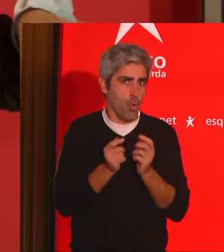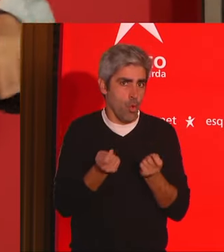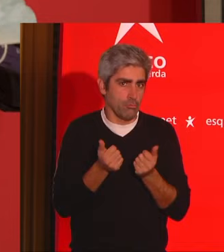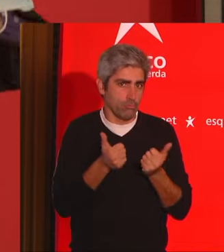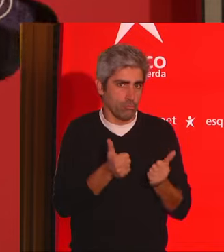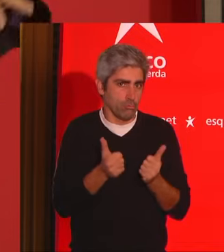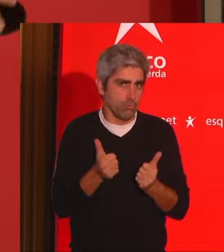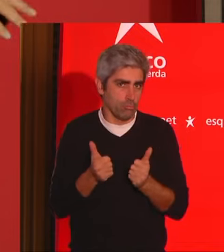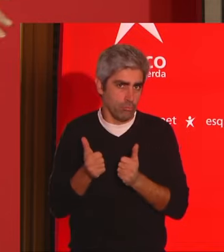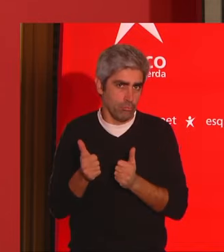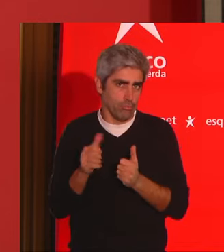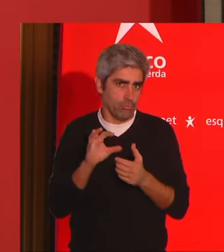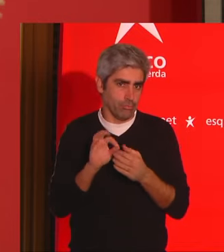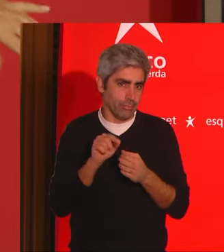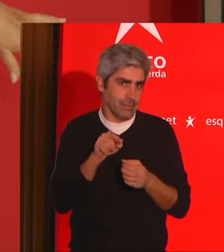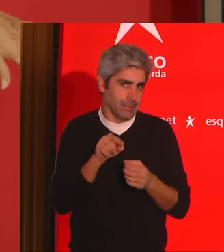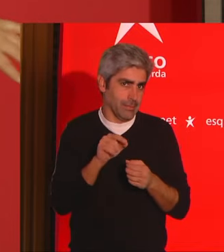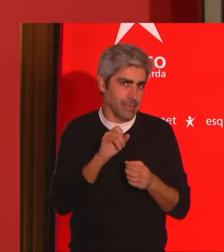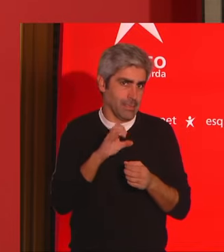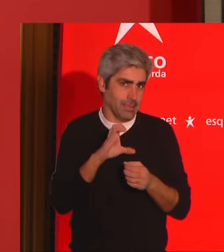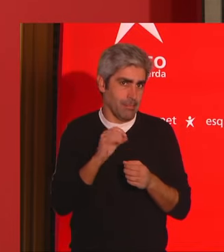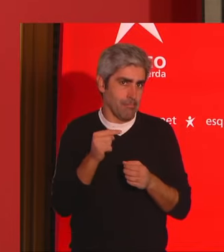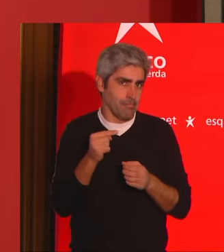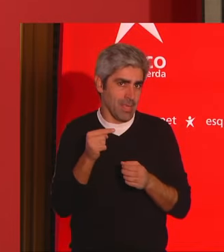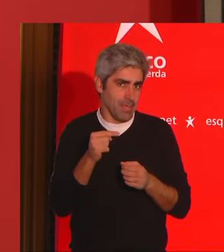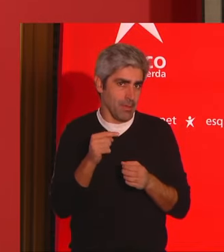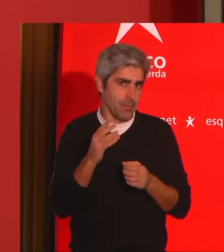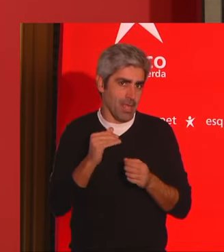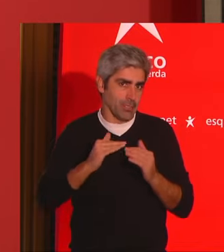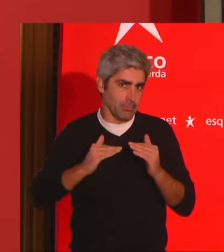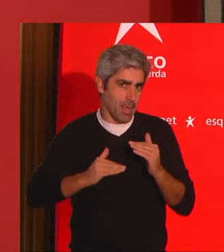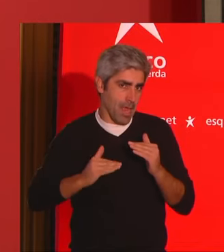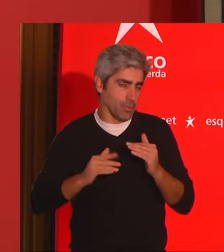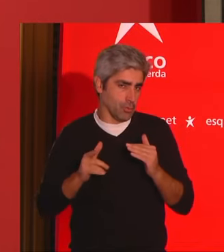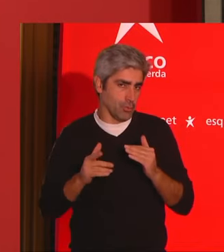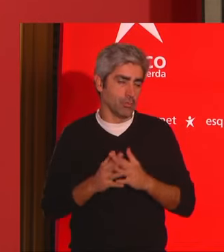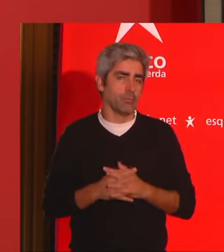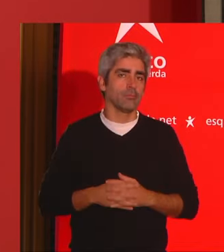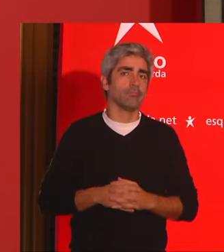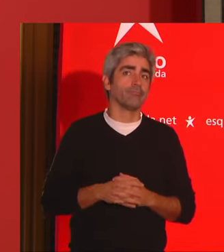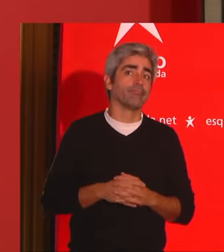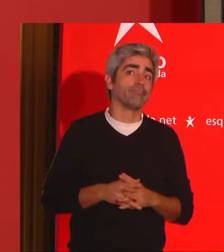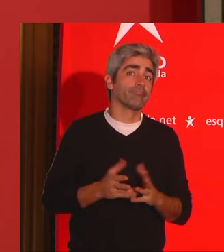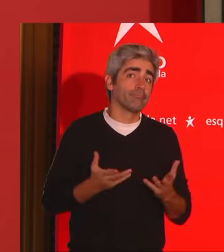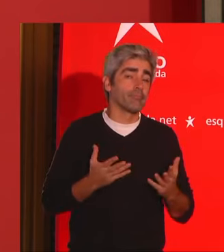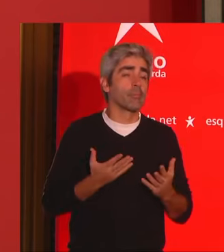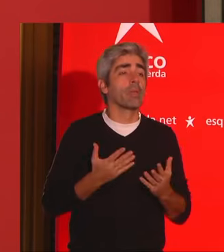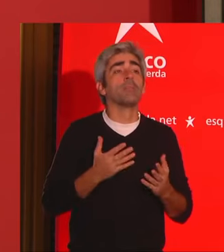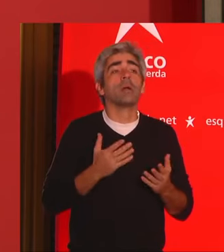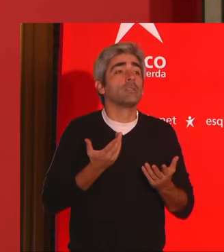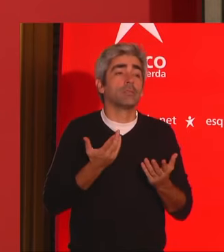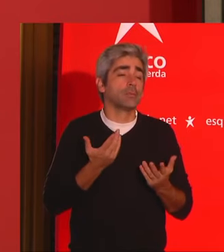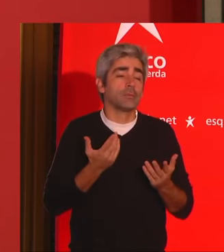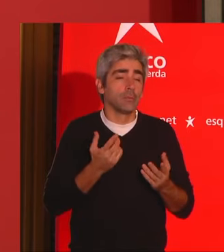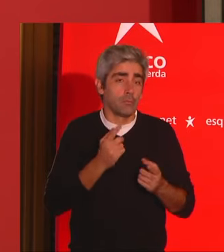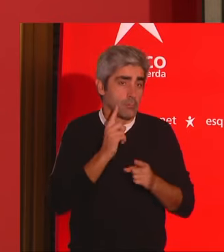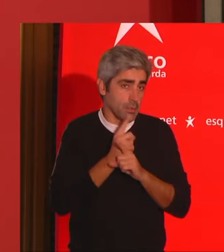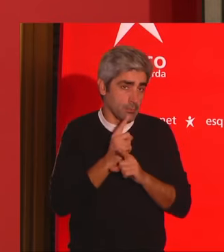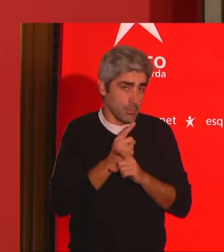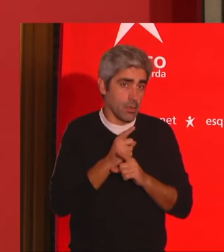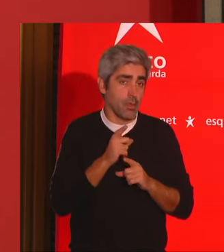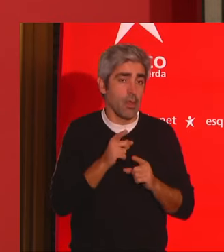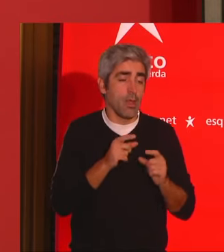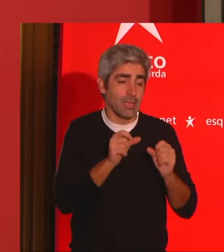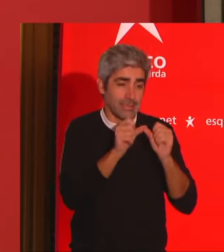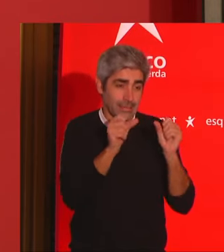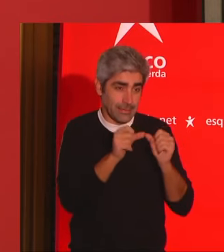termos de um IRC mínimo mais baixo, etc. Apesar de tudo, o esquema